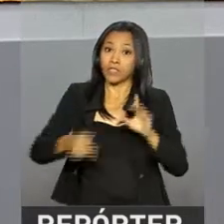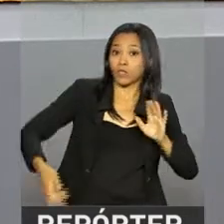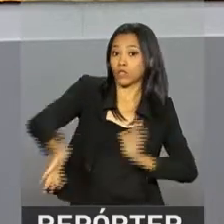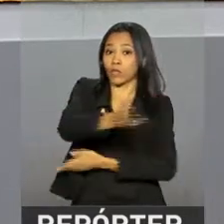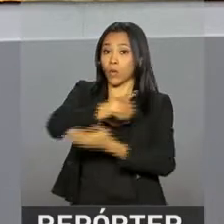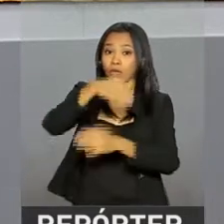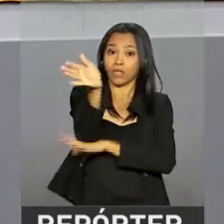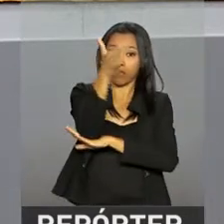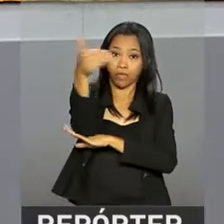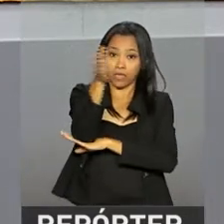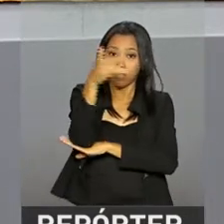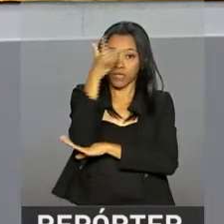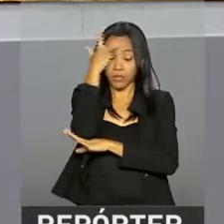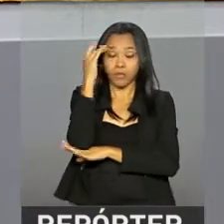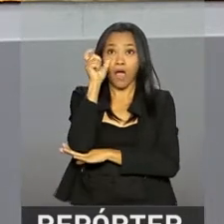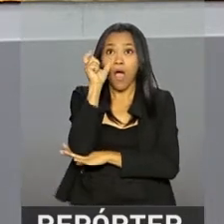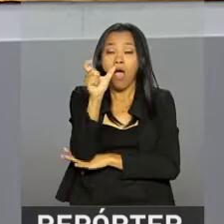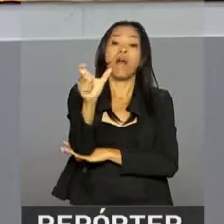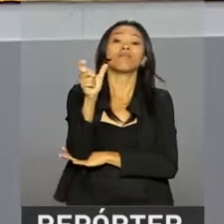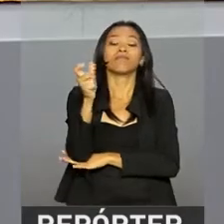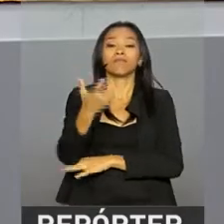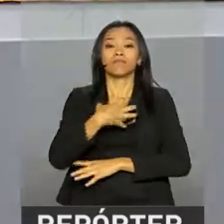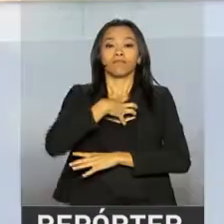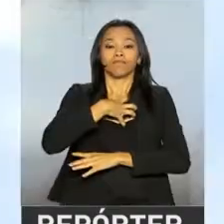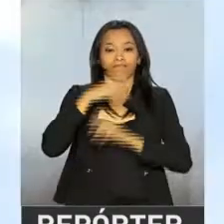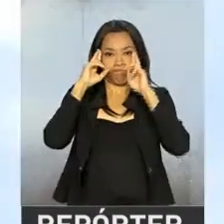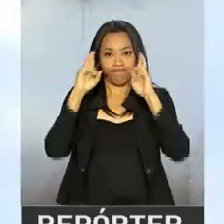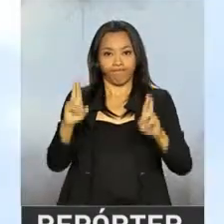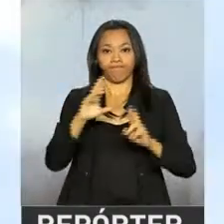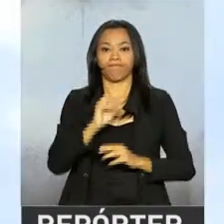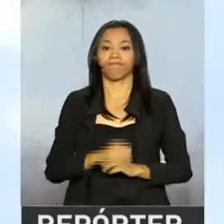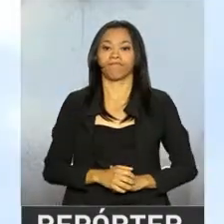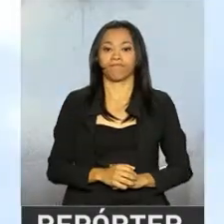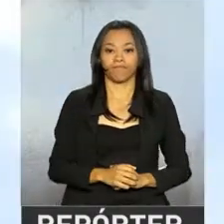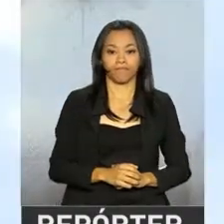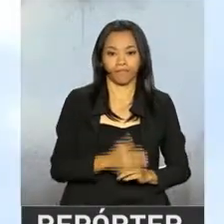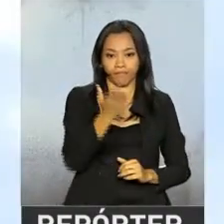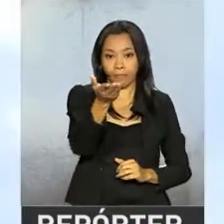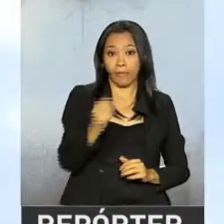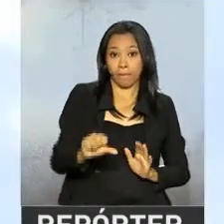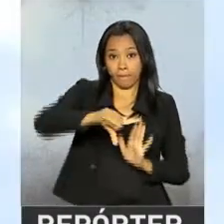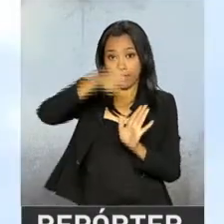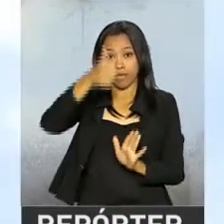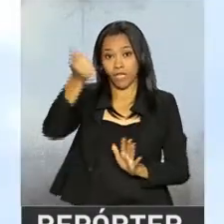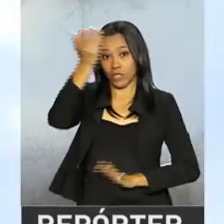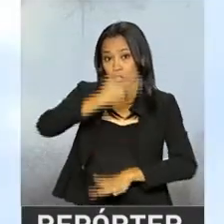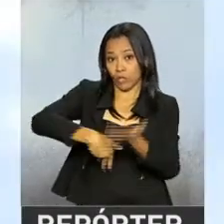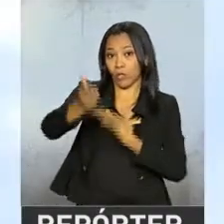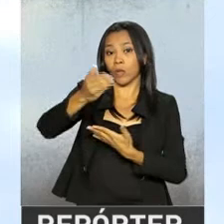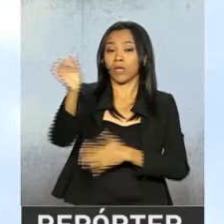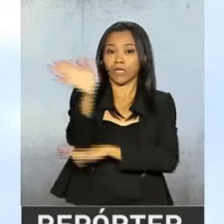atenção e desperta o espírito cívico entre os brasileiros. A primeira troca da bandeira nacional